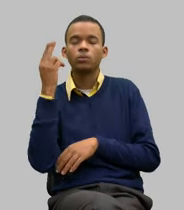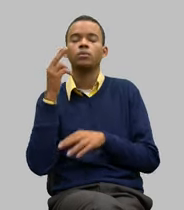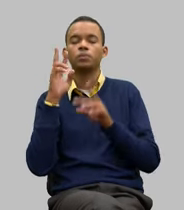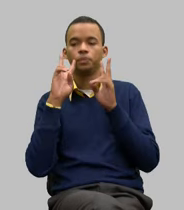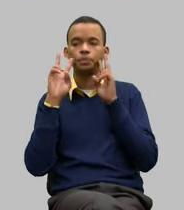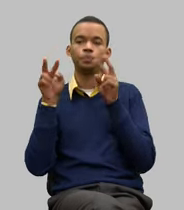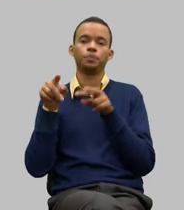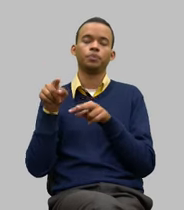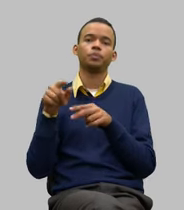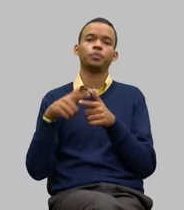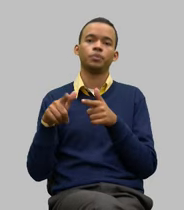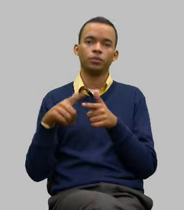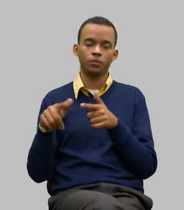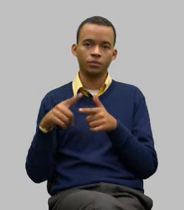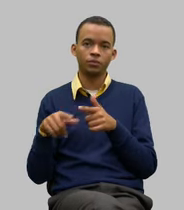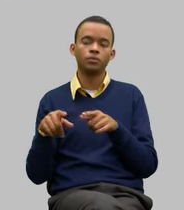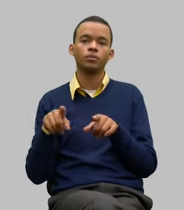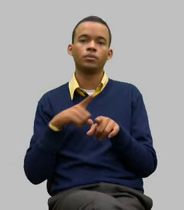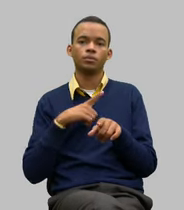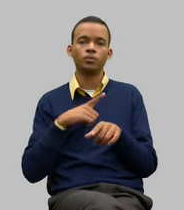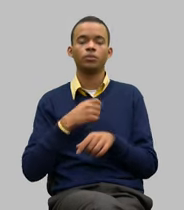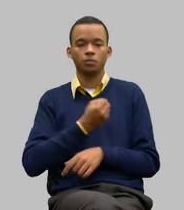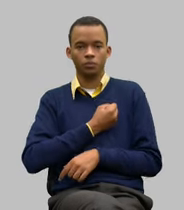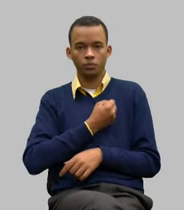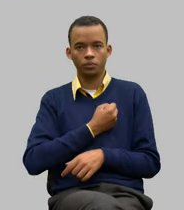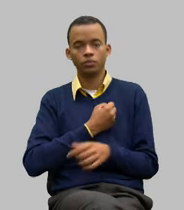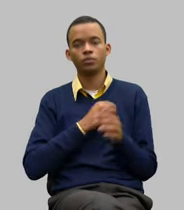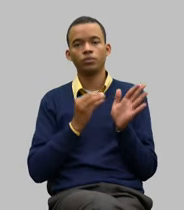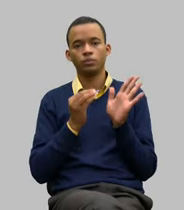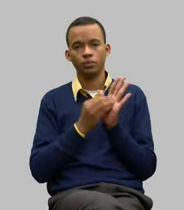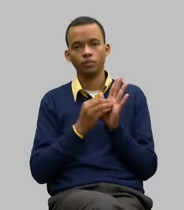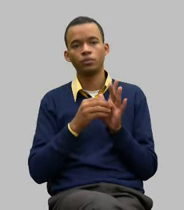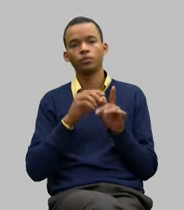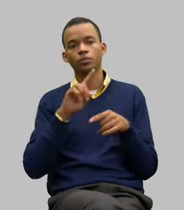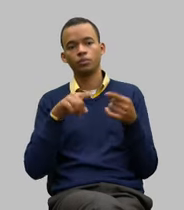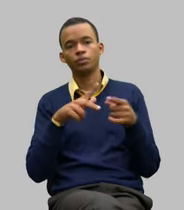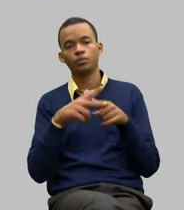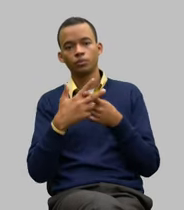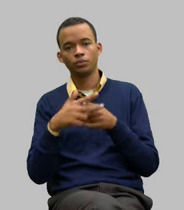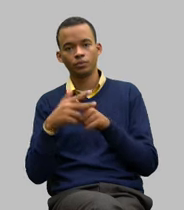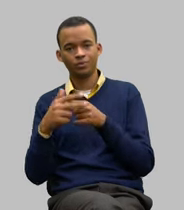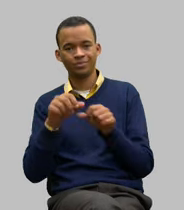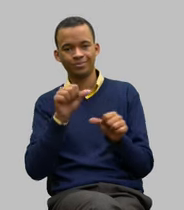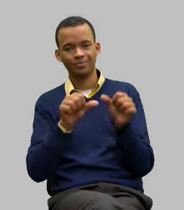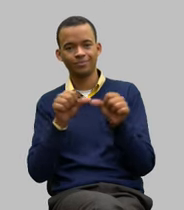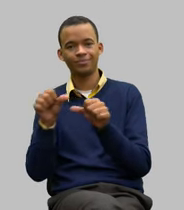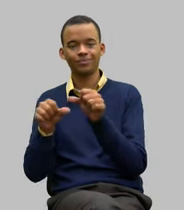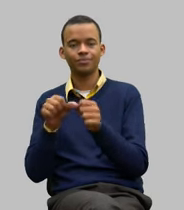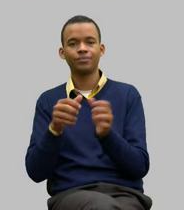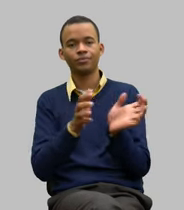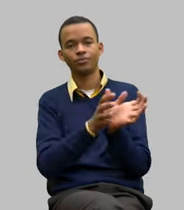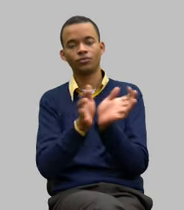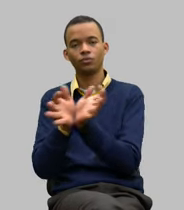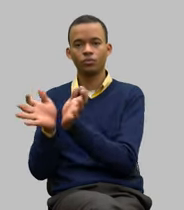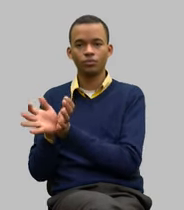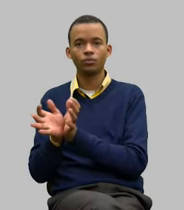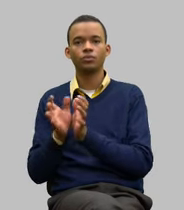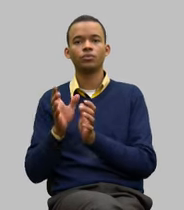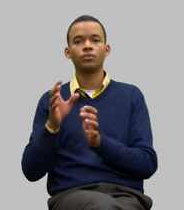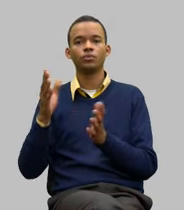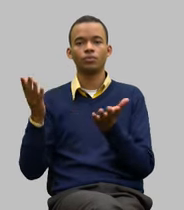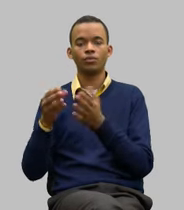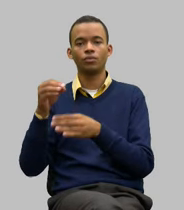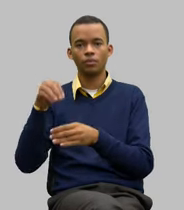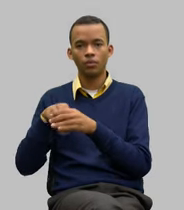o número do protocolo né do sei foi foi alterando em cada setor que passou está na academia Estadual de